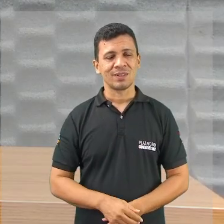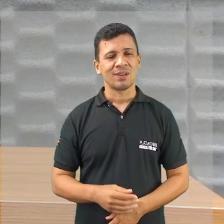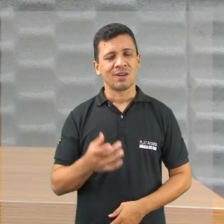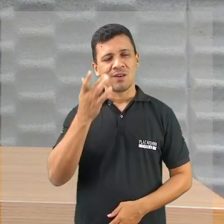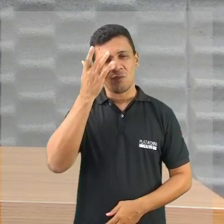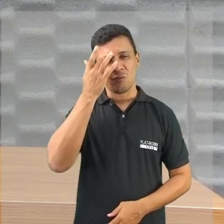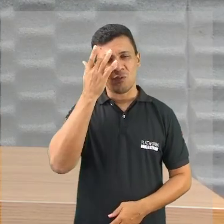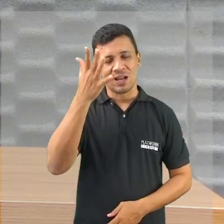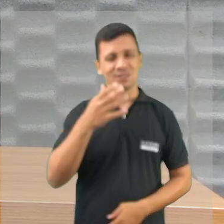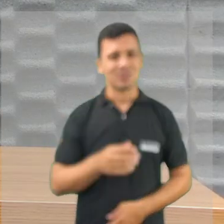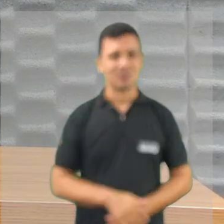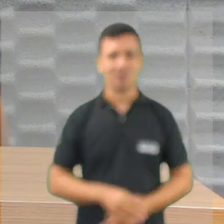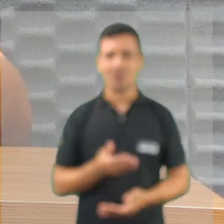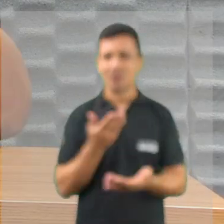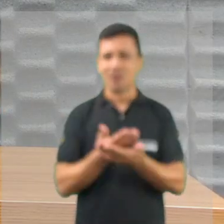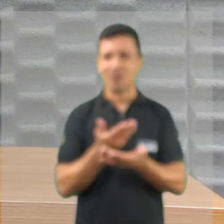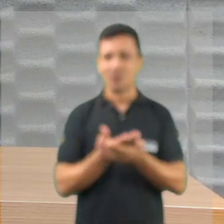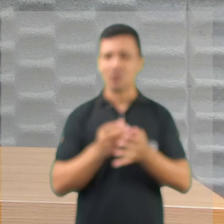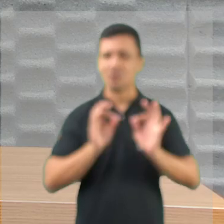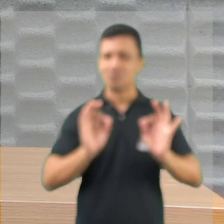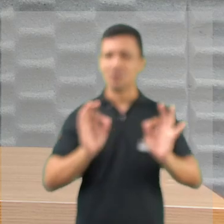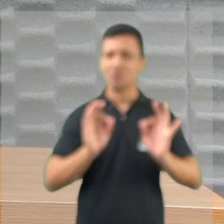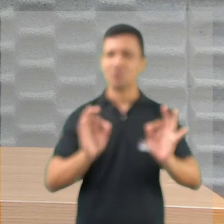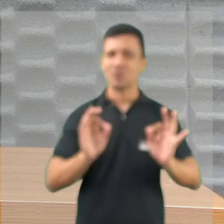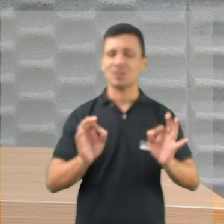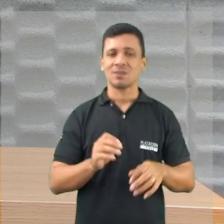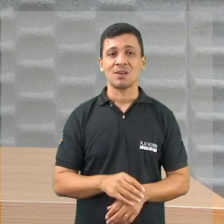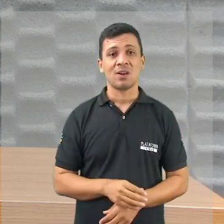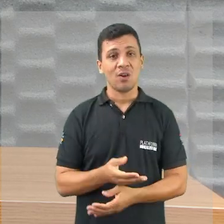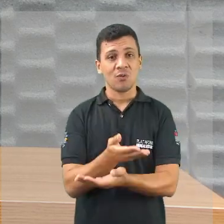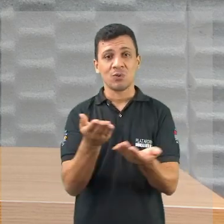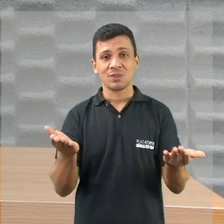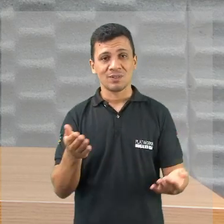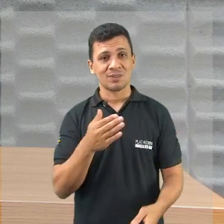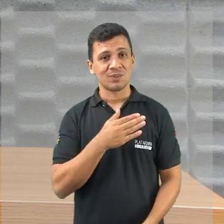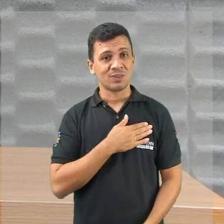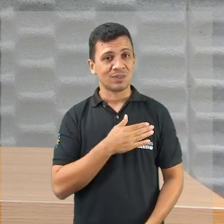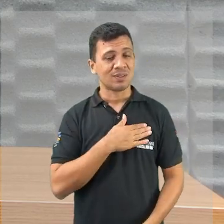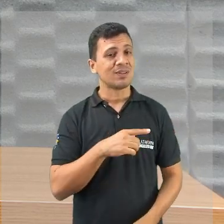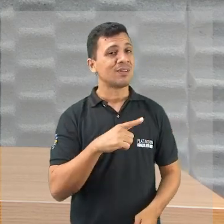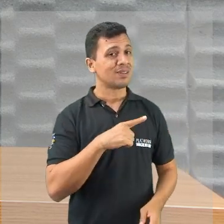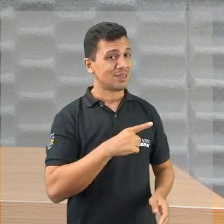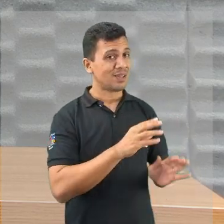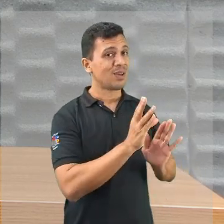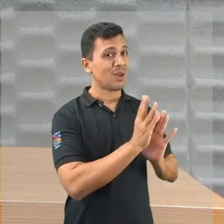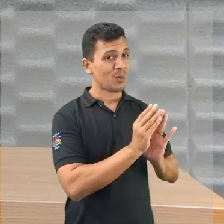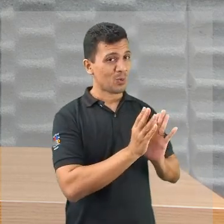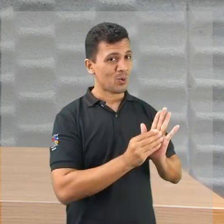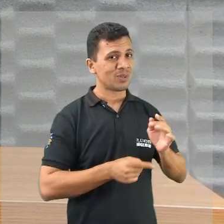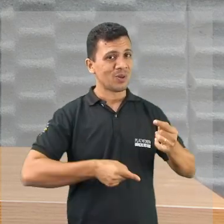como errar, aulinha show de bola. É isso aí, meu querido estudante, espero que tenha gostado. Tem muito mais coisa bacana pra gente